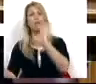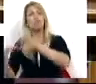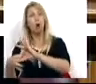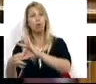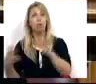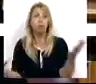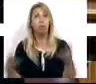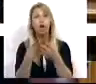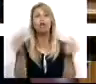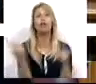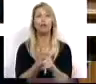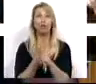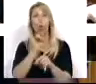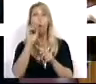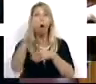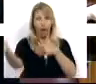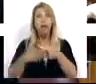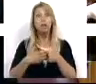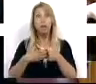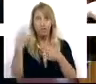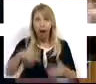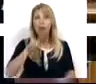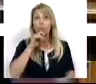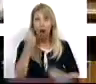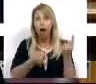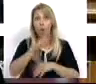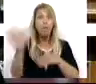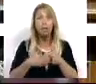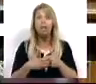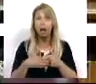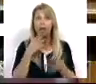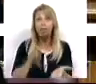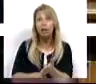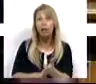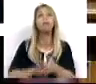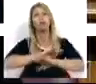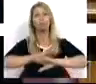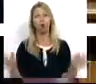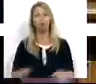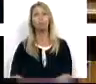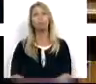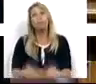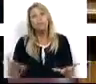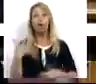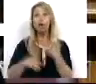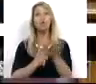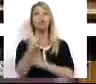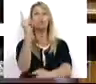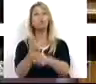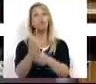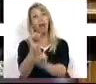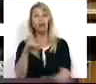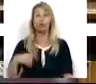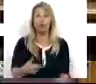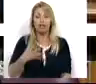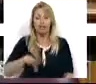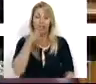Ou encerra-se, diz o Sr. Deputado, mas põe a hipótese de encerrar algumas, não é verdade? Pronto. E não passamos disto. É aquilo que os verdes querem dizer. E como é que o Governo